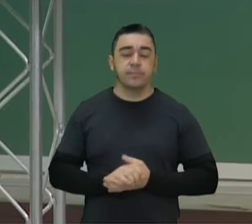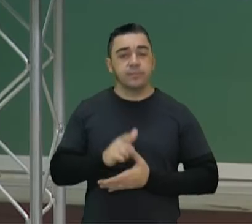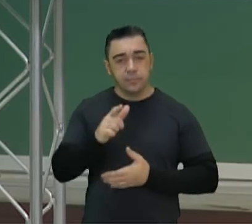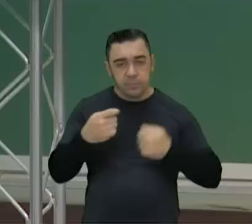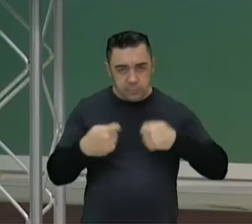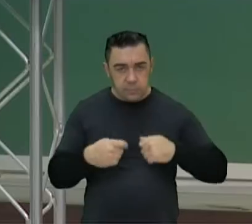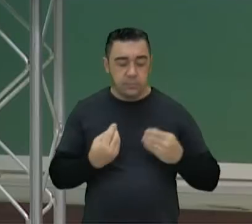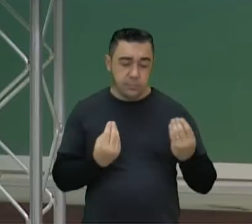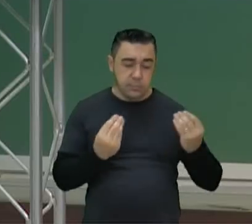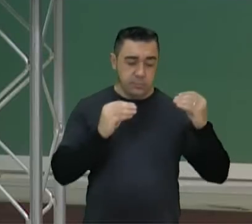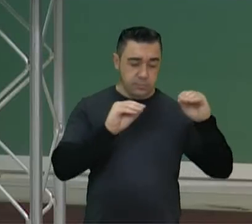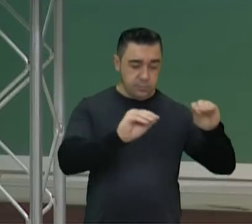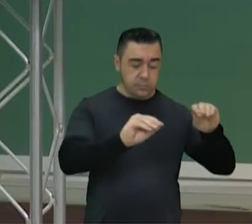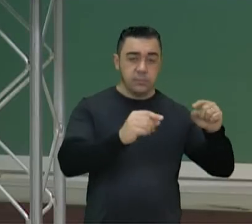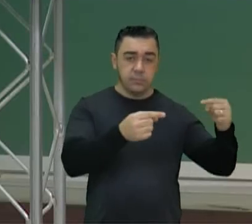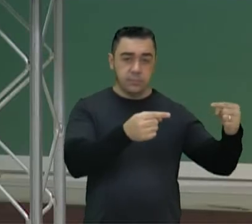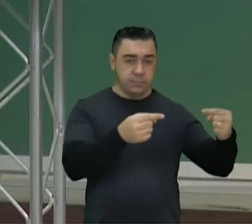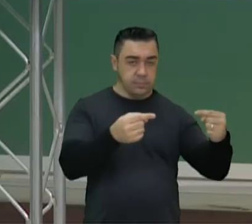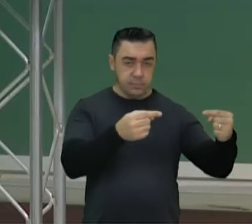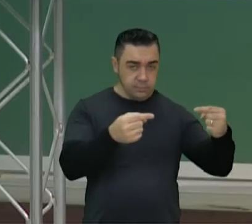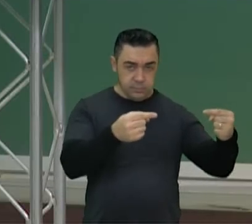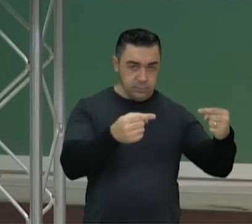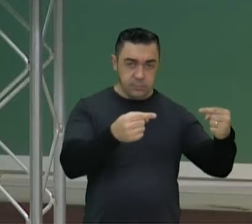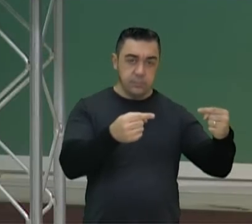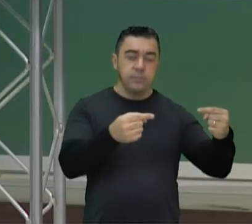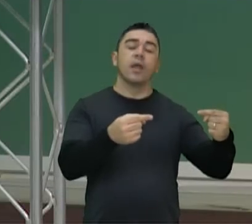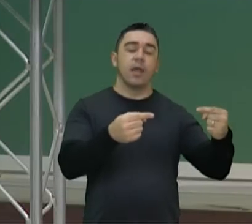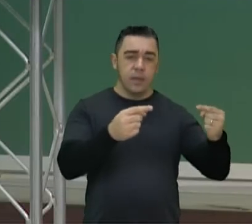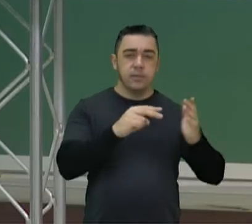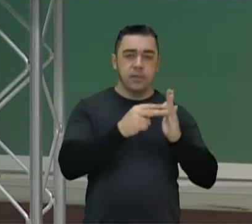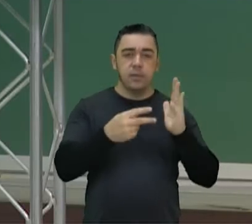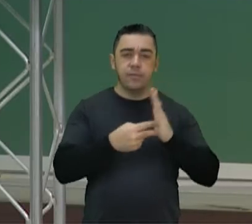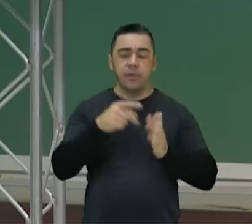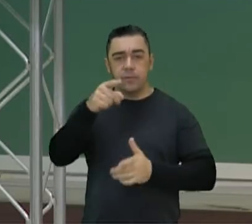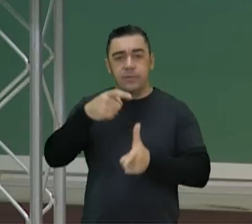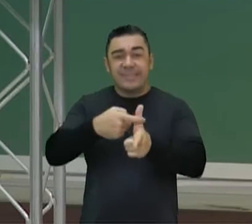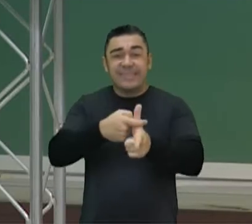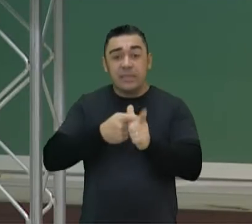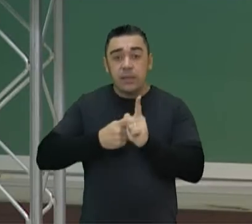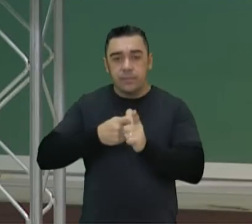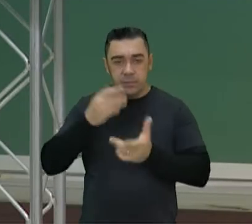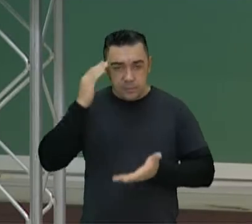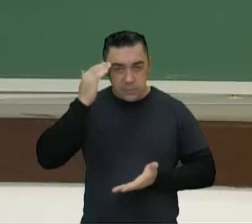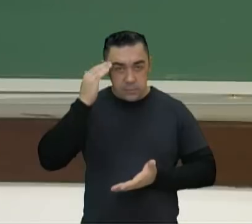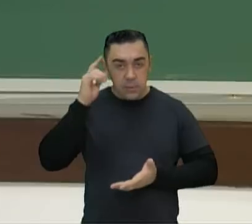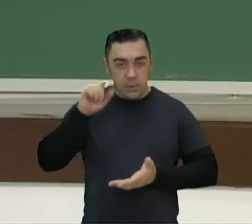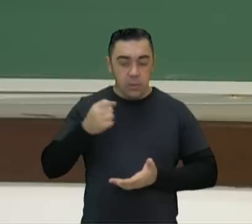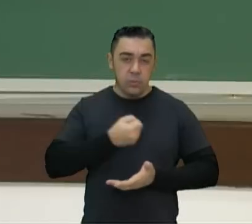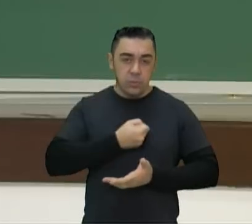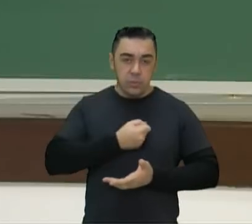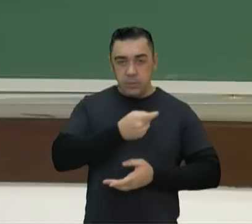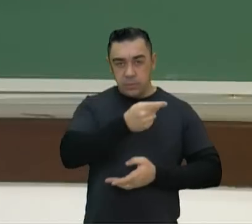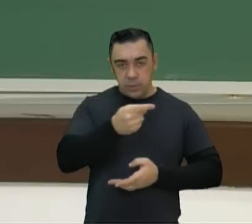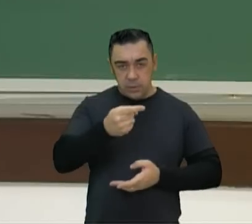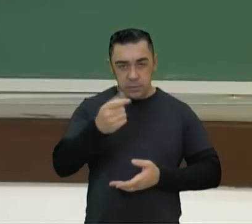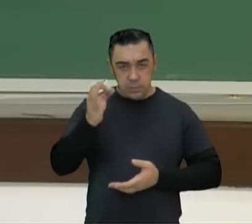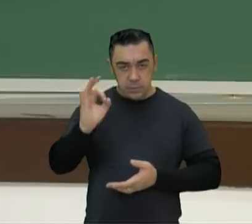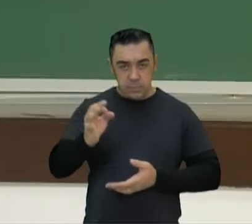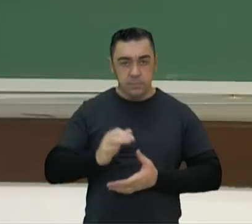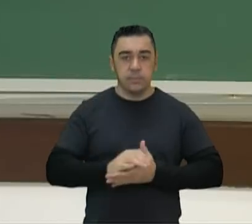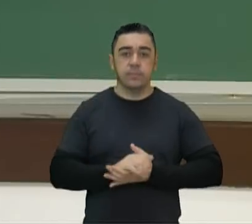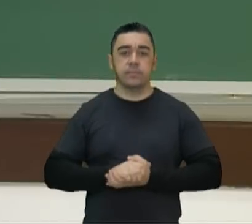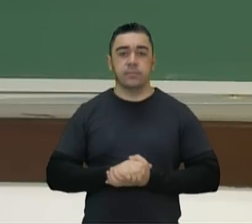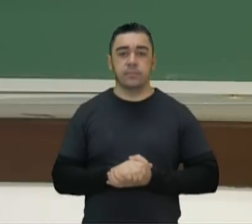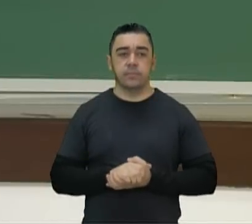que ser representado pelo sinal menos, para que seja compreendido que trata-se de um número negativo.